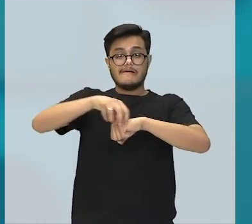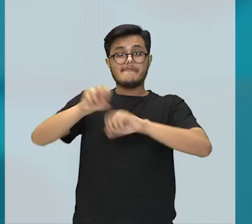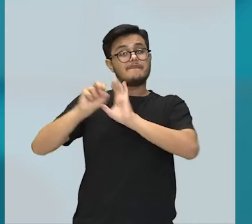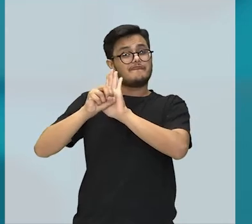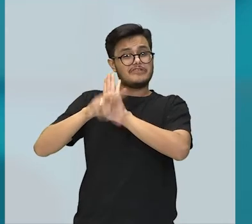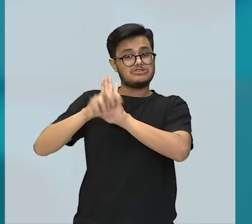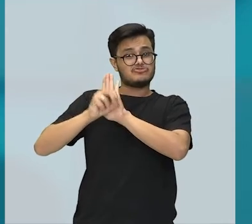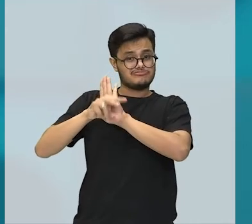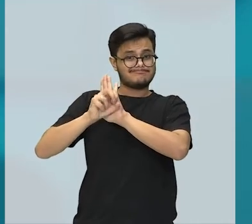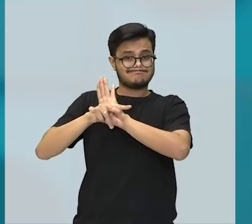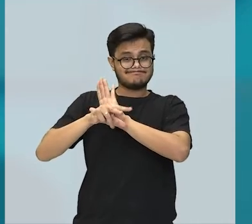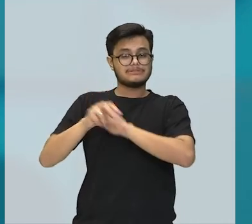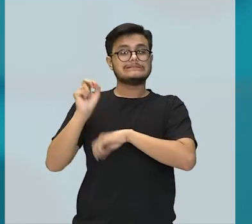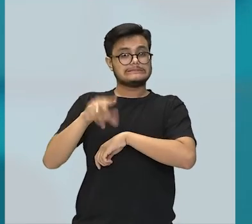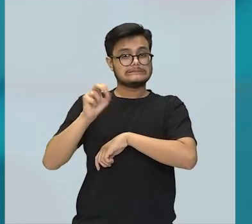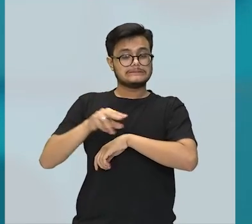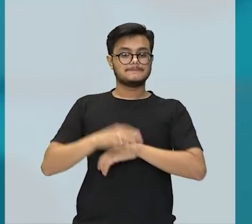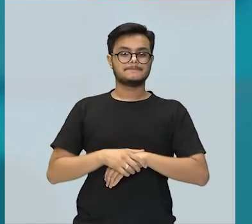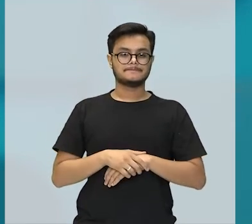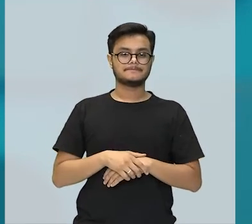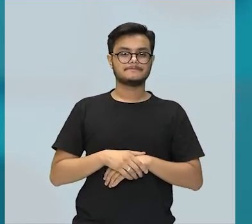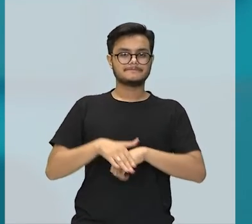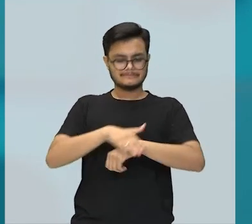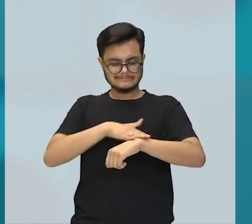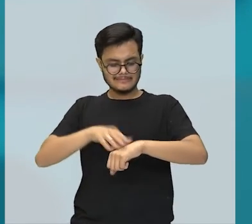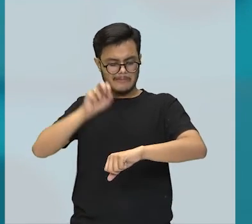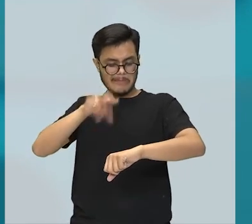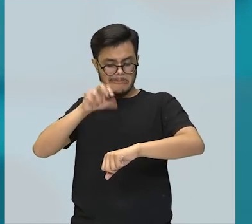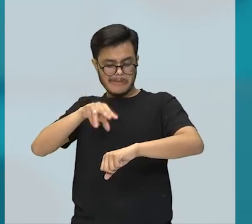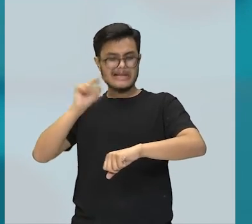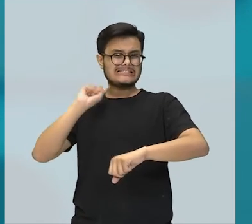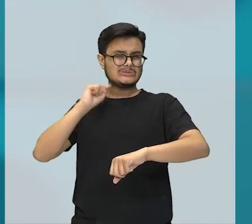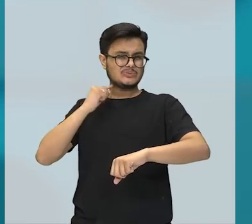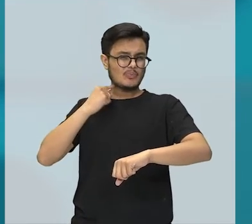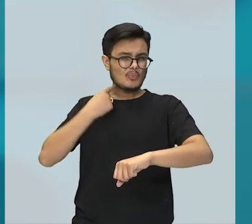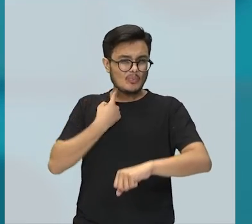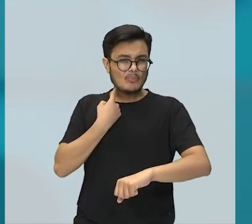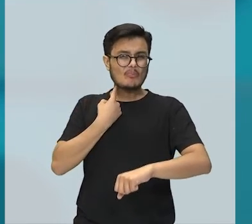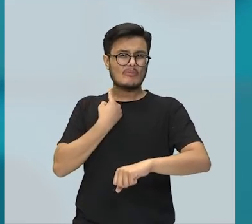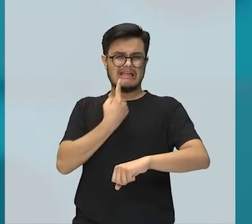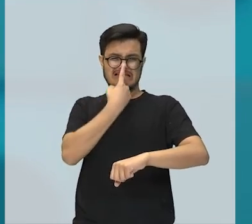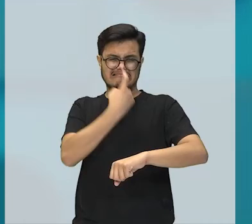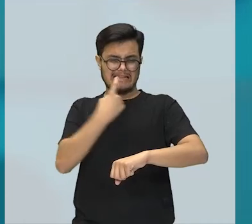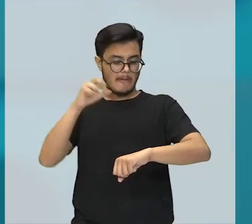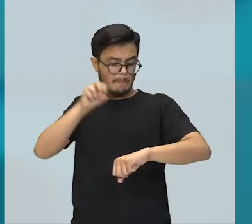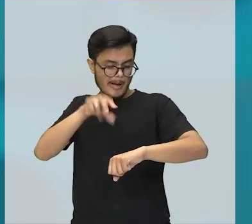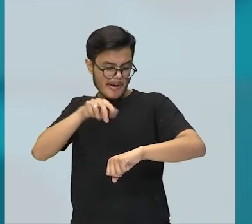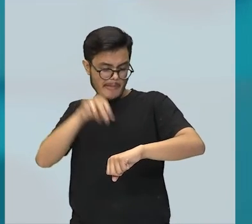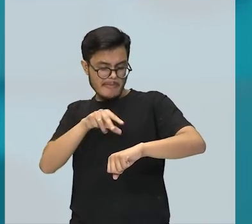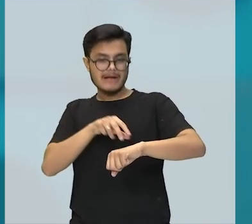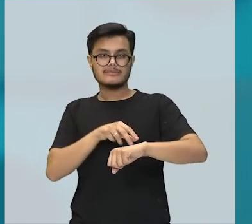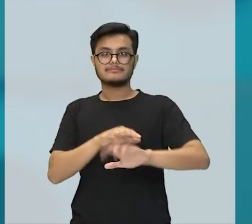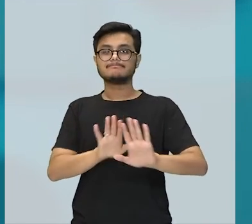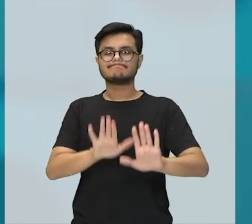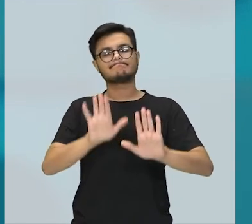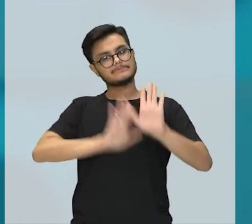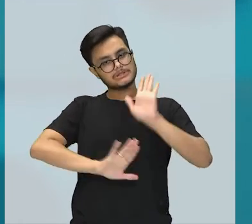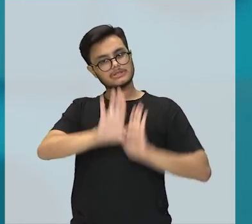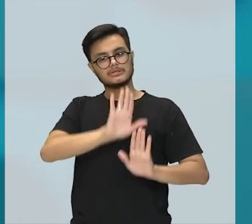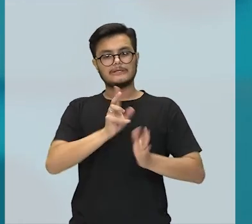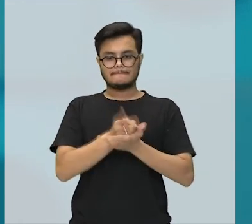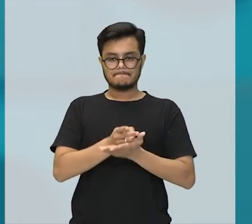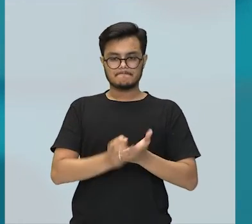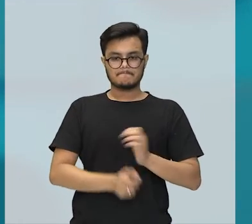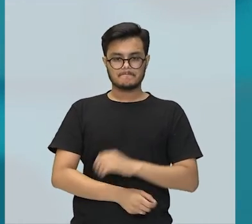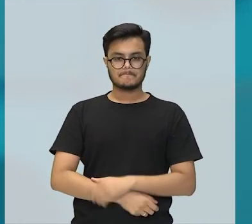local mais ainda, né? Vai ter ali a sujidade ali do ambiente onde ele estava, mais aí do seu assopro,